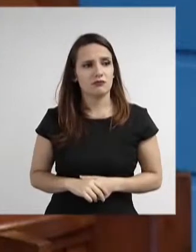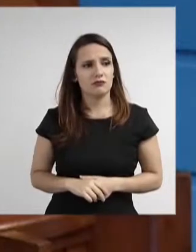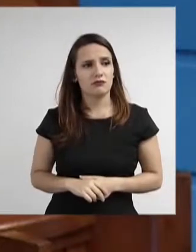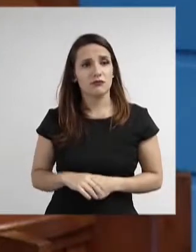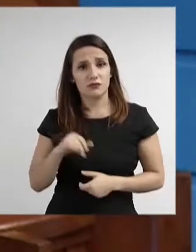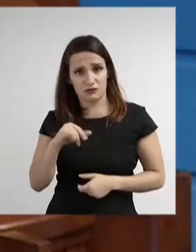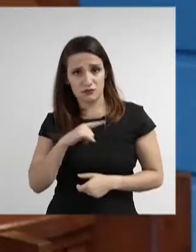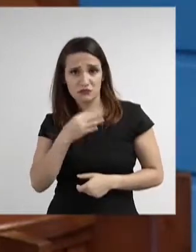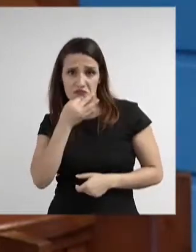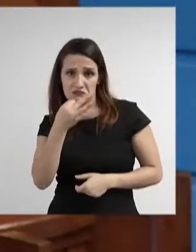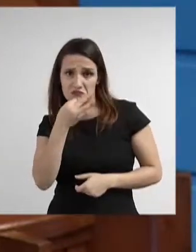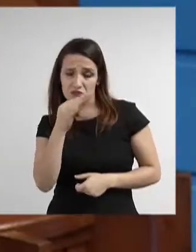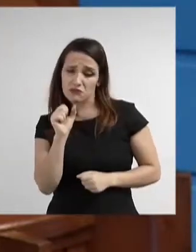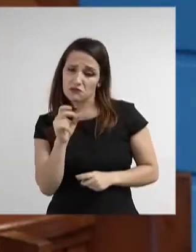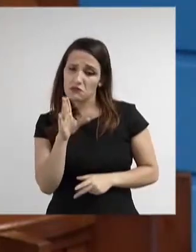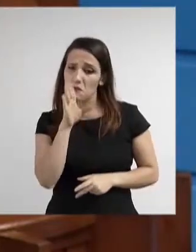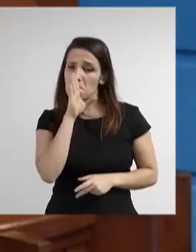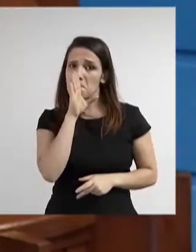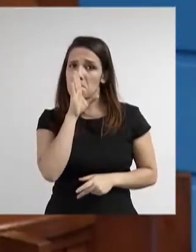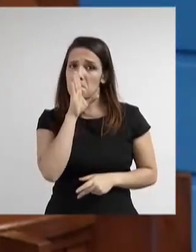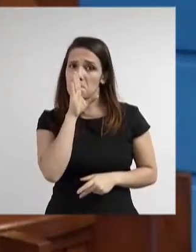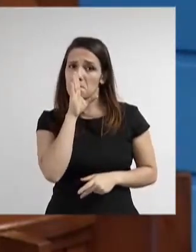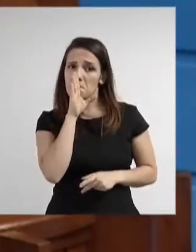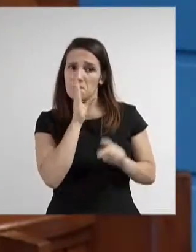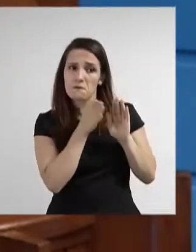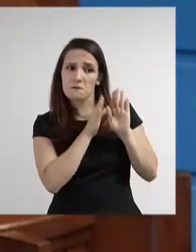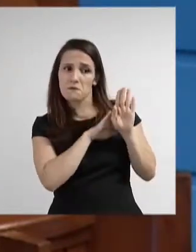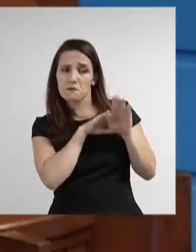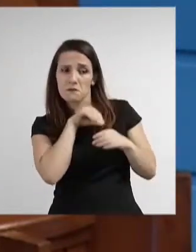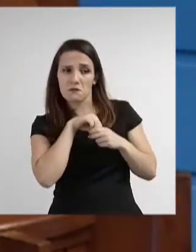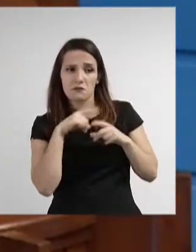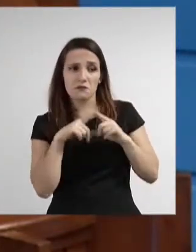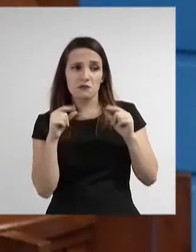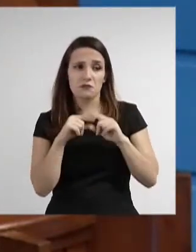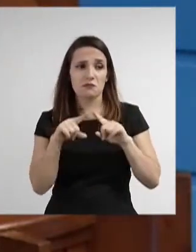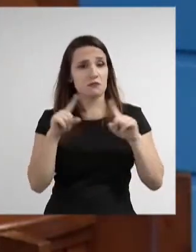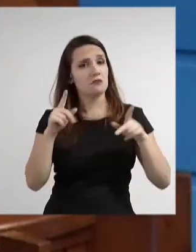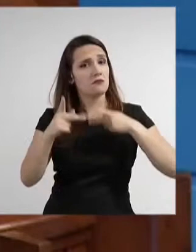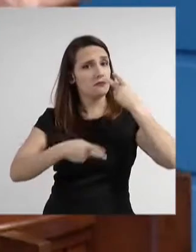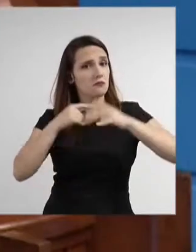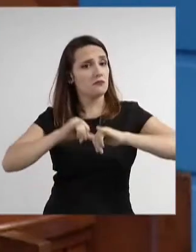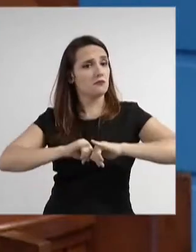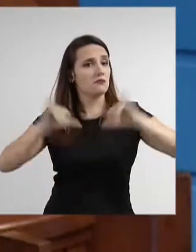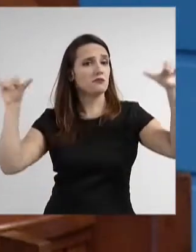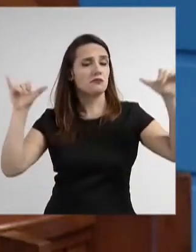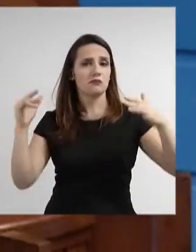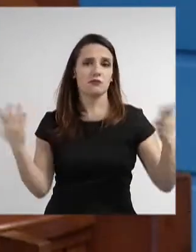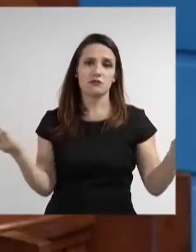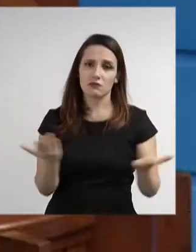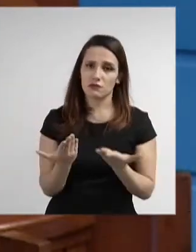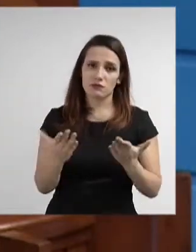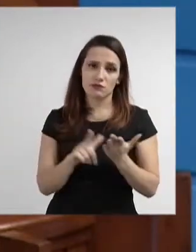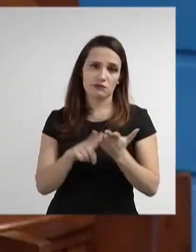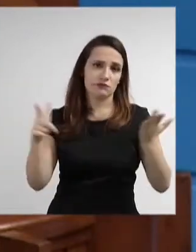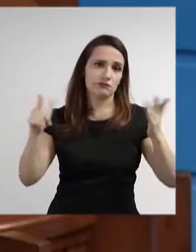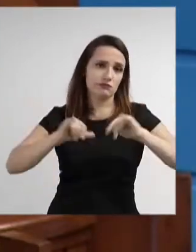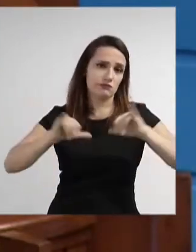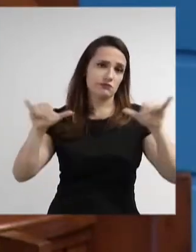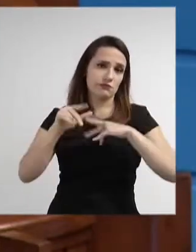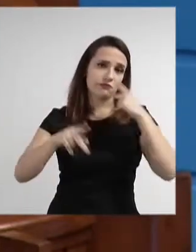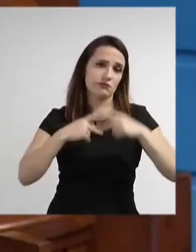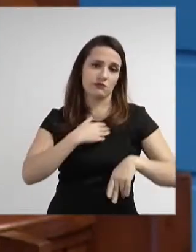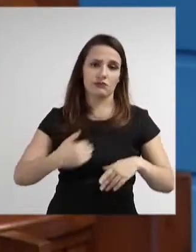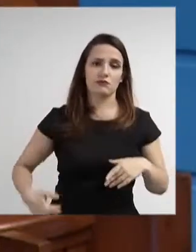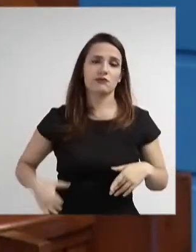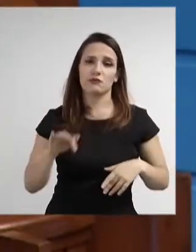opinião lá, intramuros, lá em Brasília, mas manifestou publicamente, está estampado aí no jornal, de que o governo